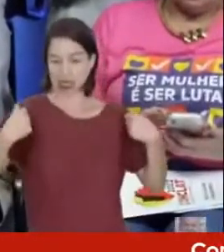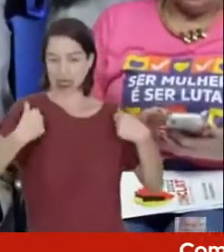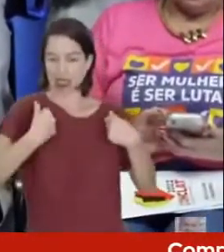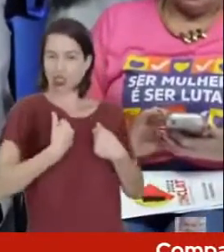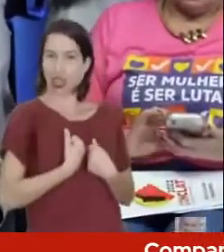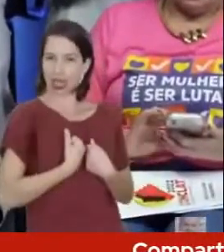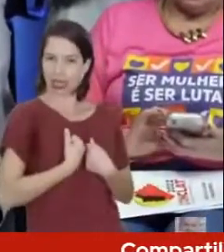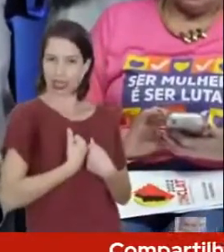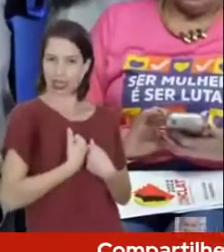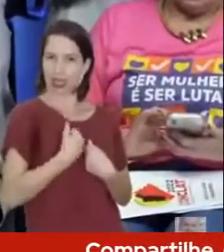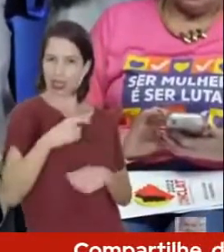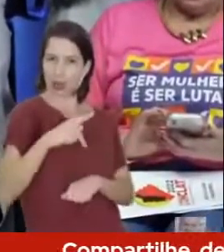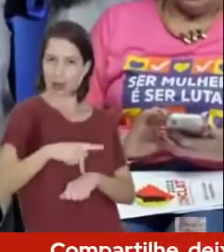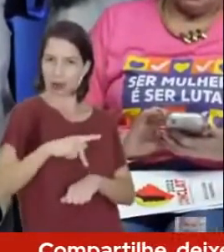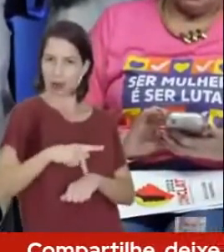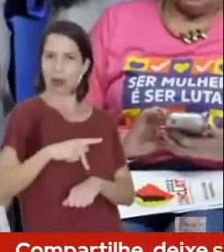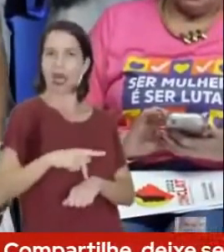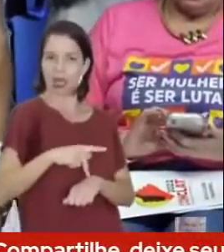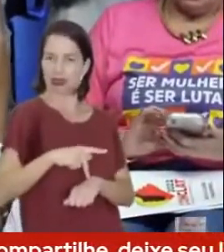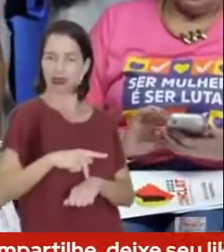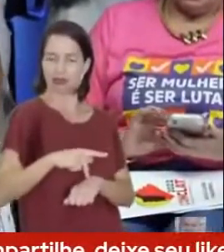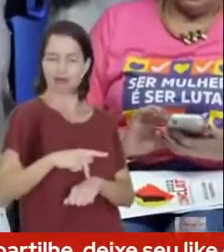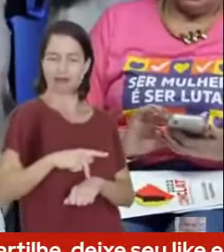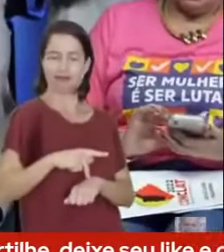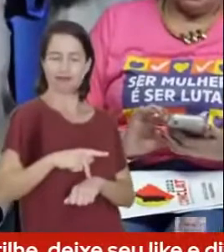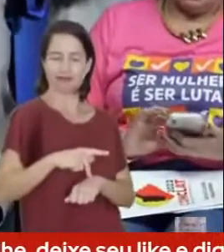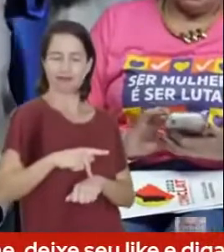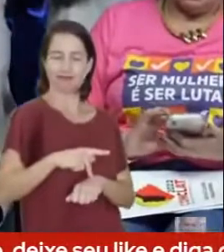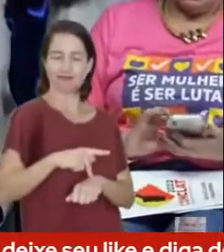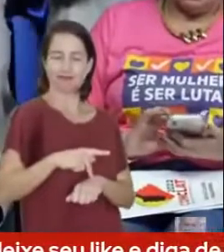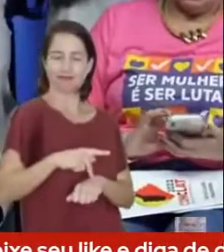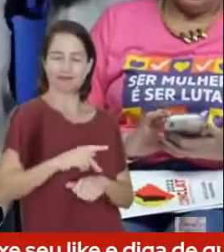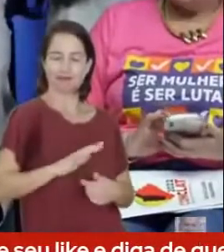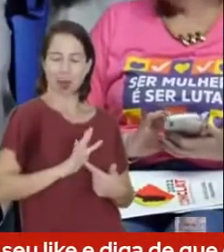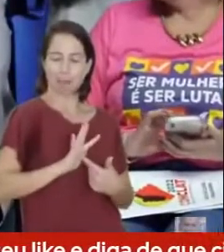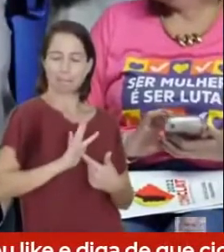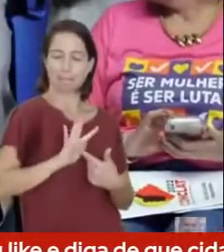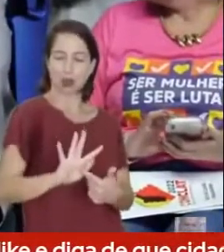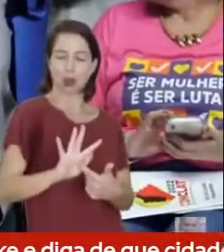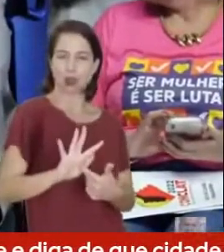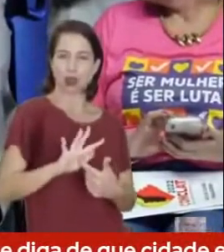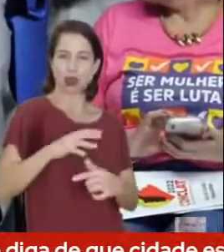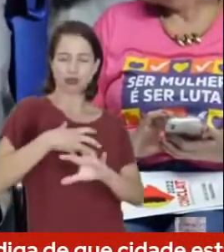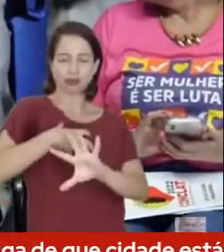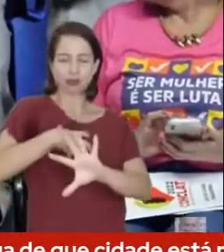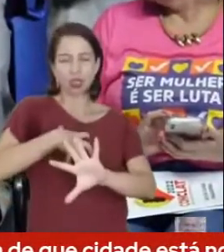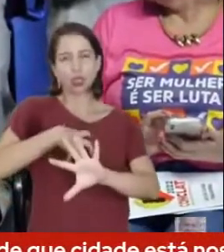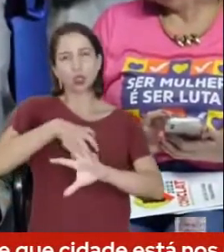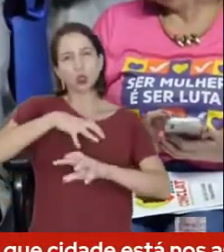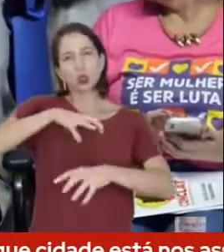no sentido de mostrar compaixão a essas famílias,